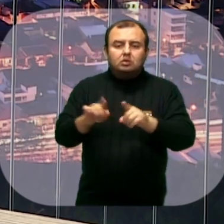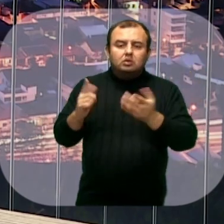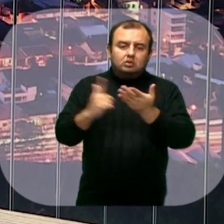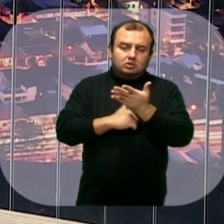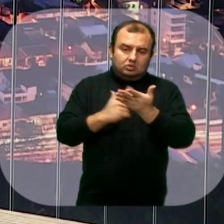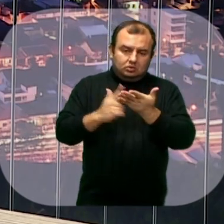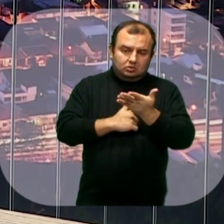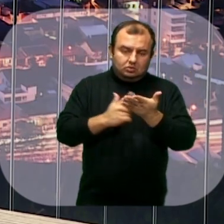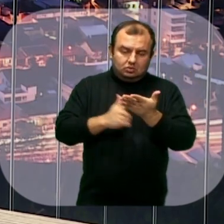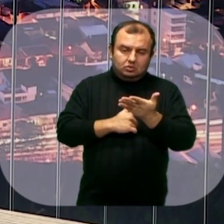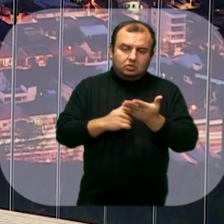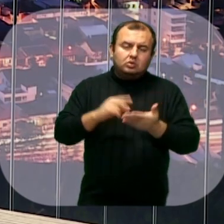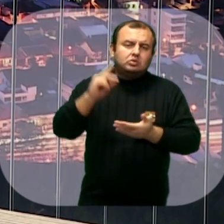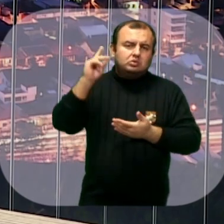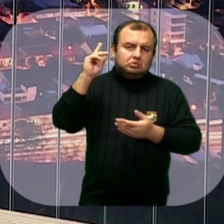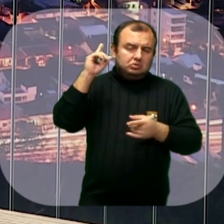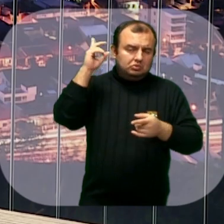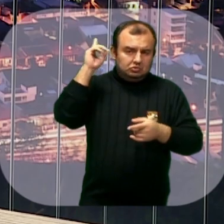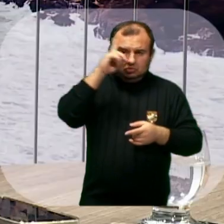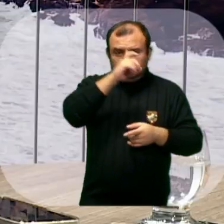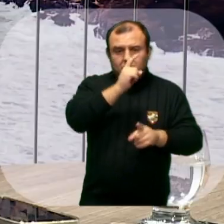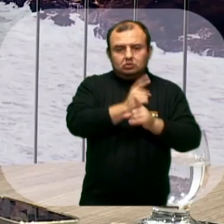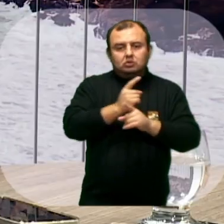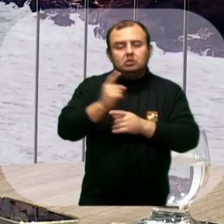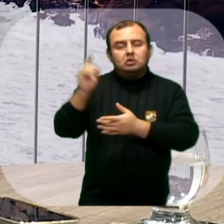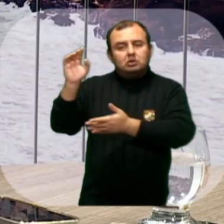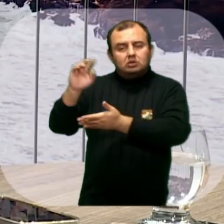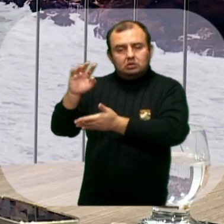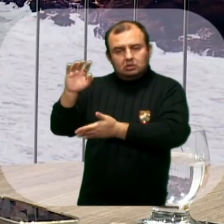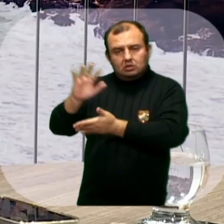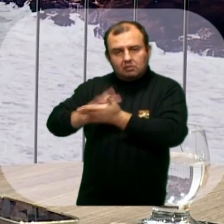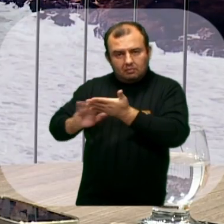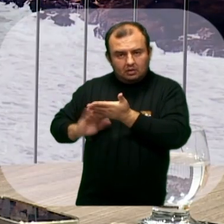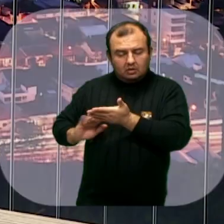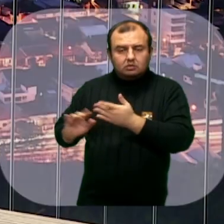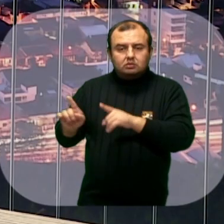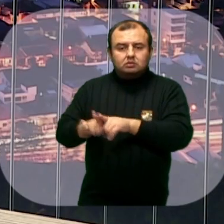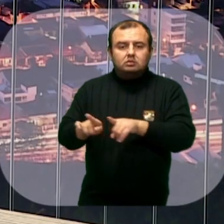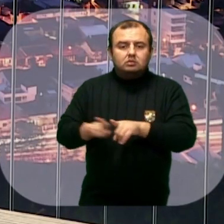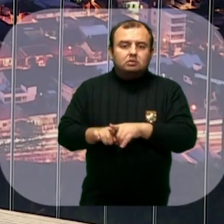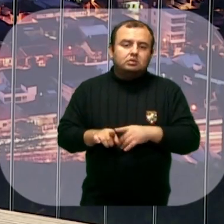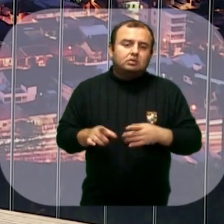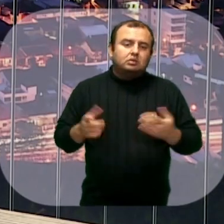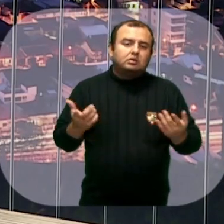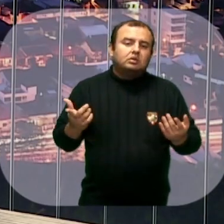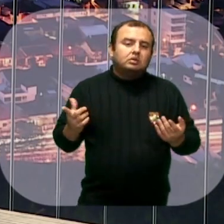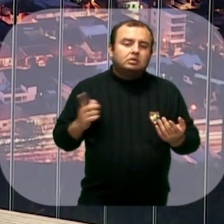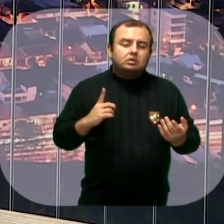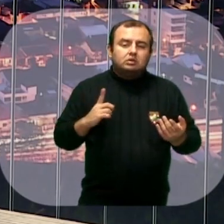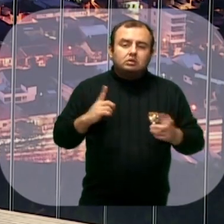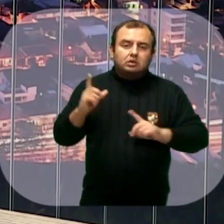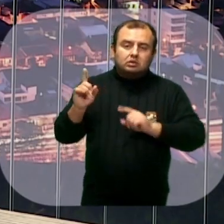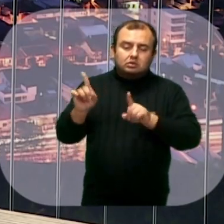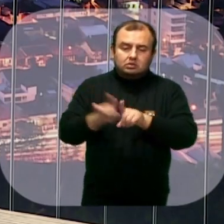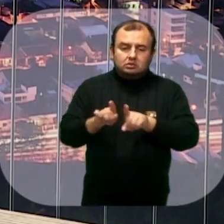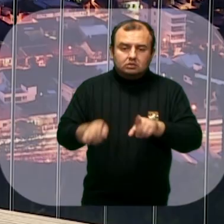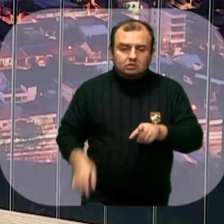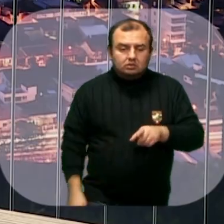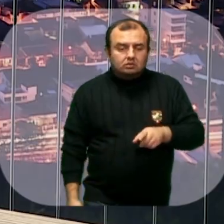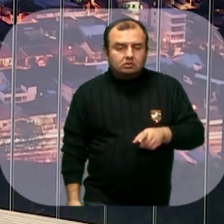livros raros em braille, e também um acervo com essa questão